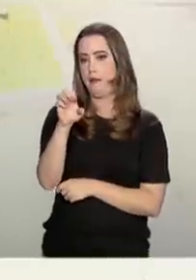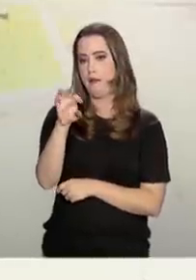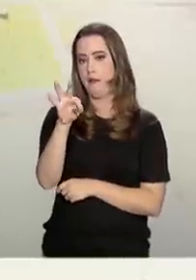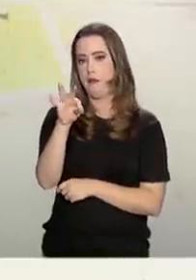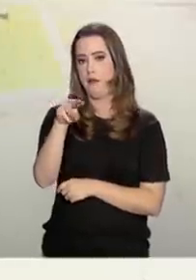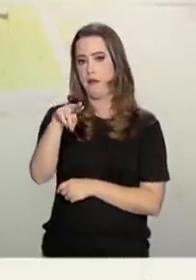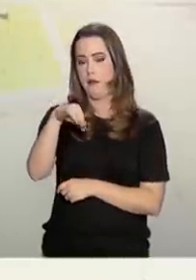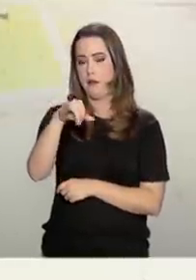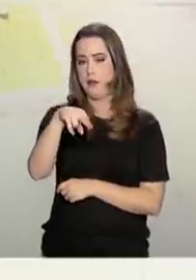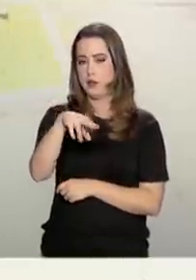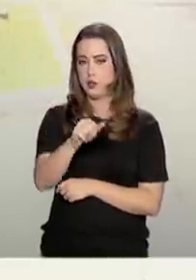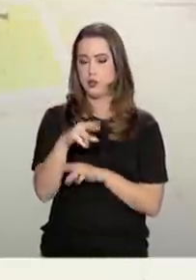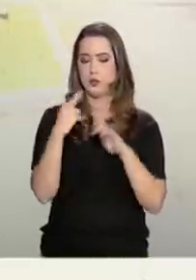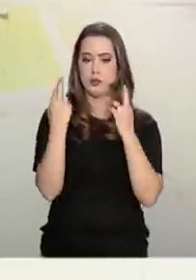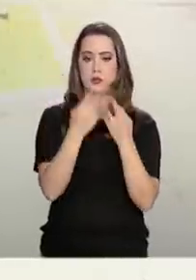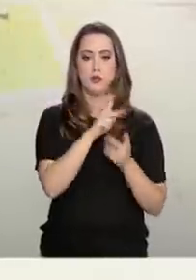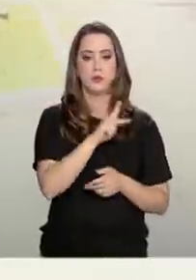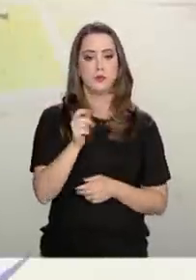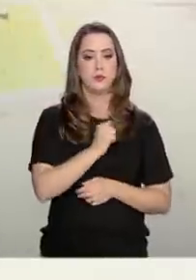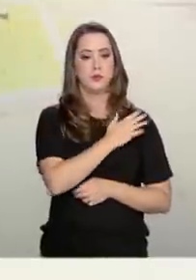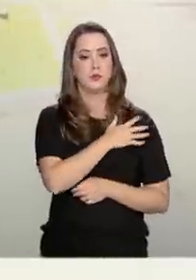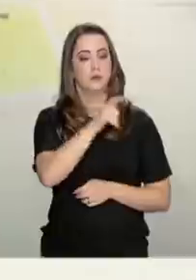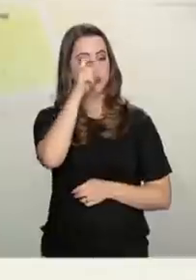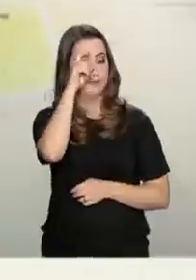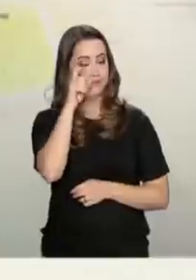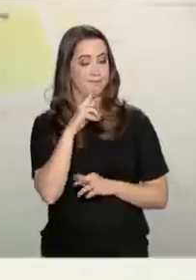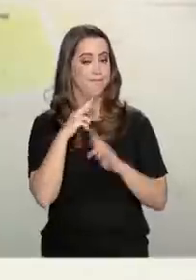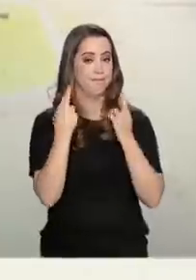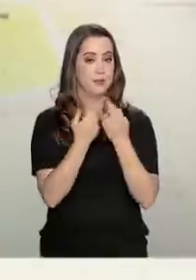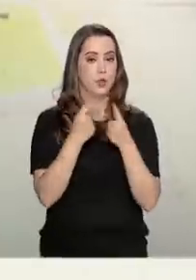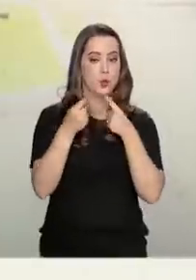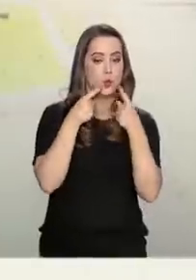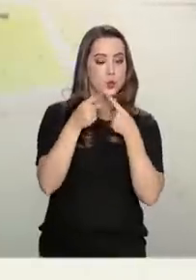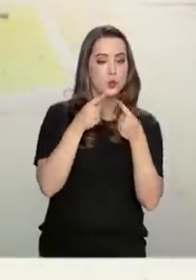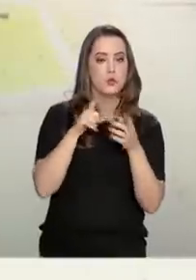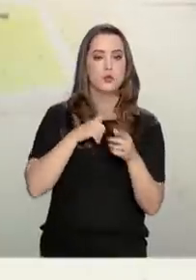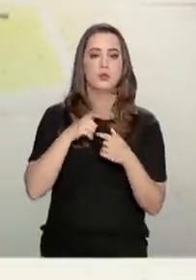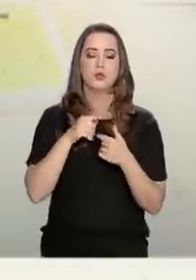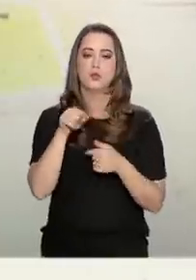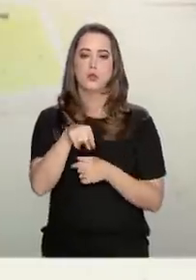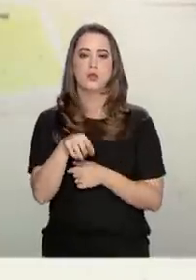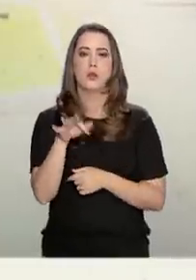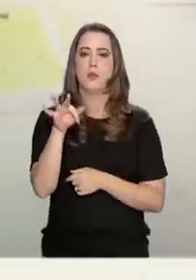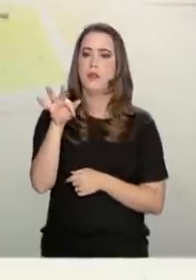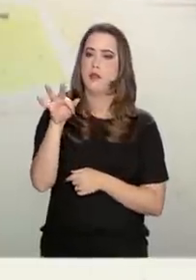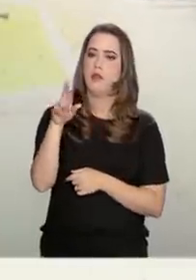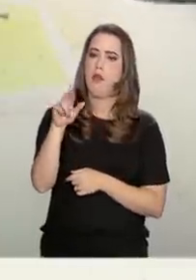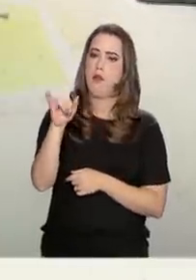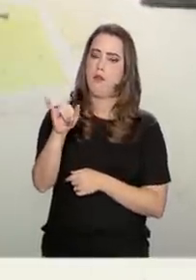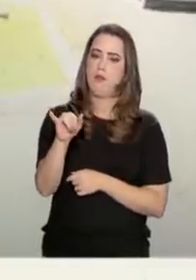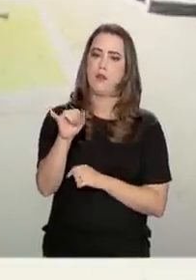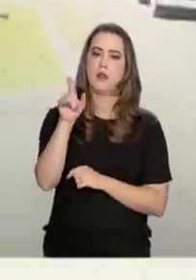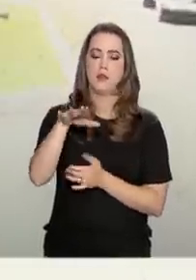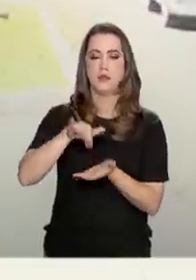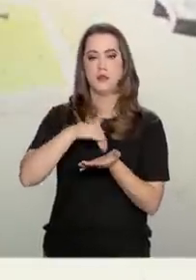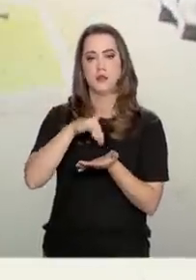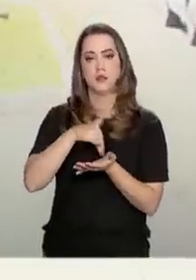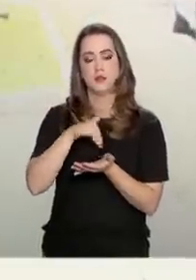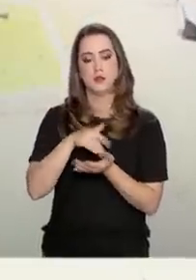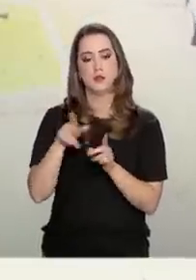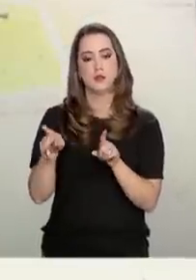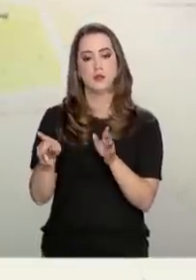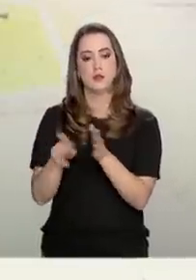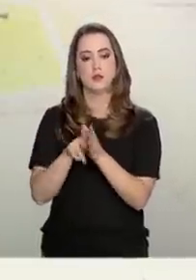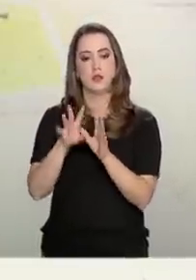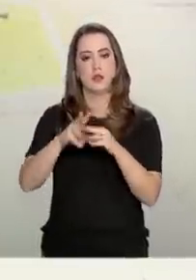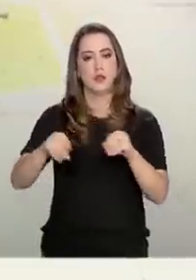8 pessoas que se reúne com o presidente em exercício para discutir vários assuntos. E entre eles está o Frei Ibrahim Faltas, que é secretário-geral do Custódio